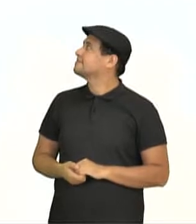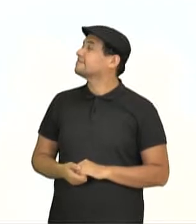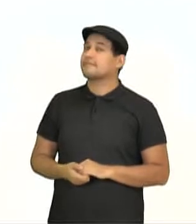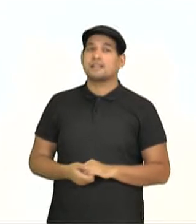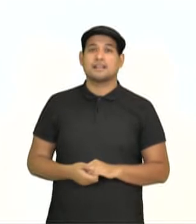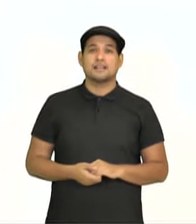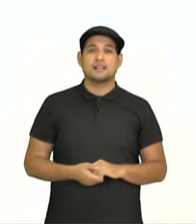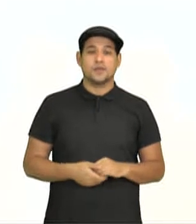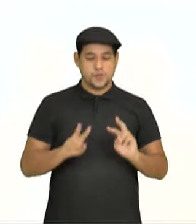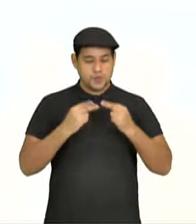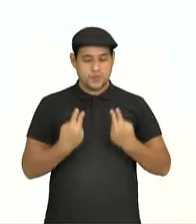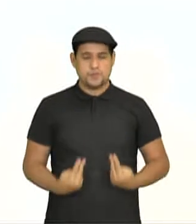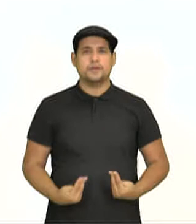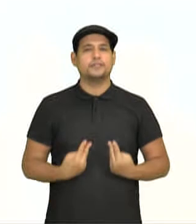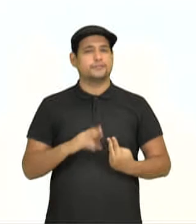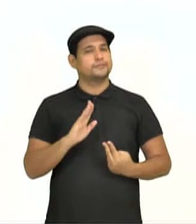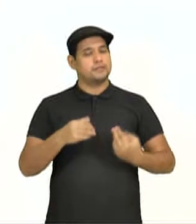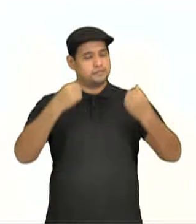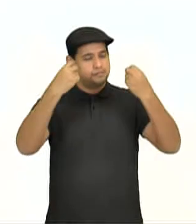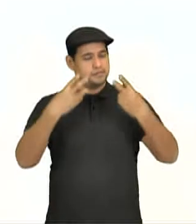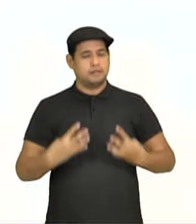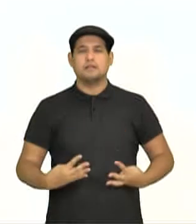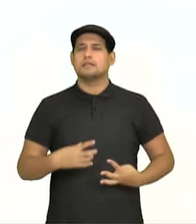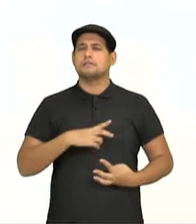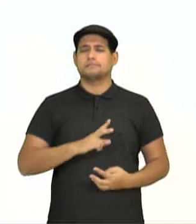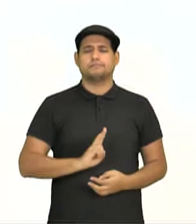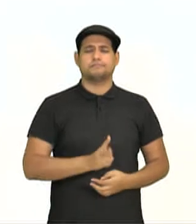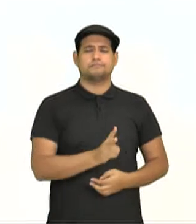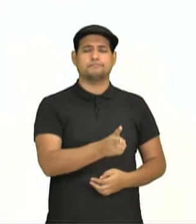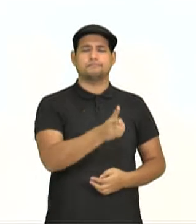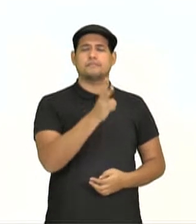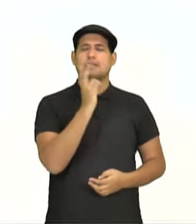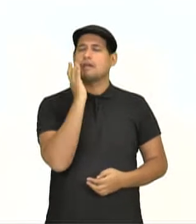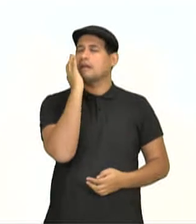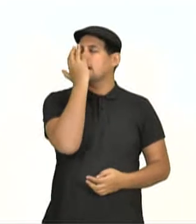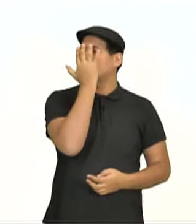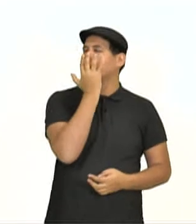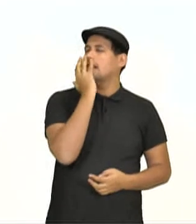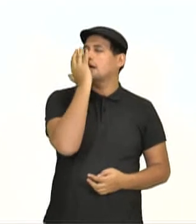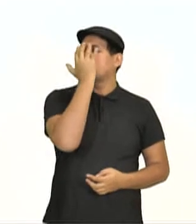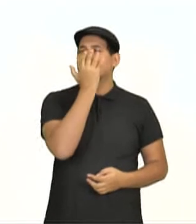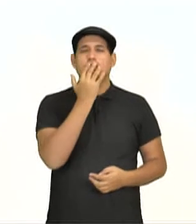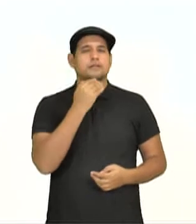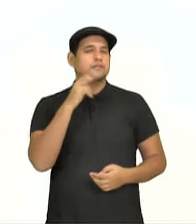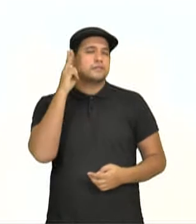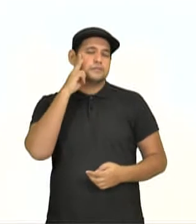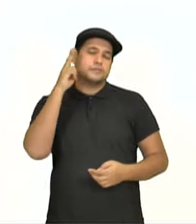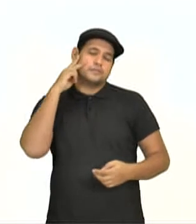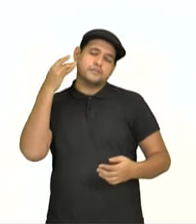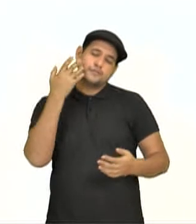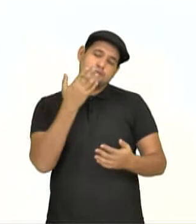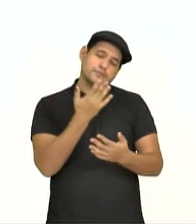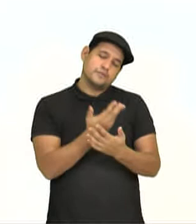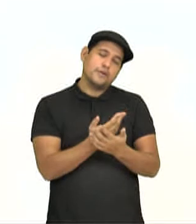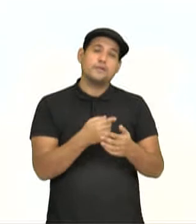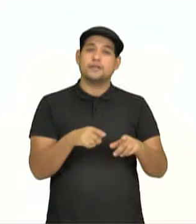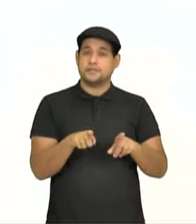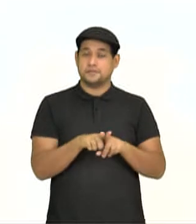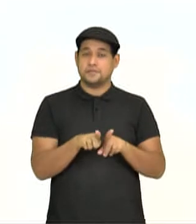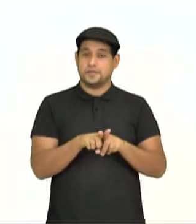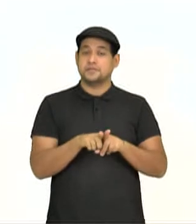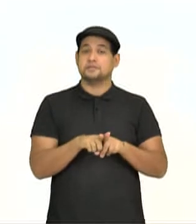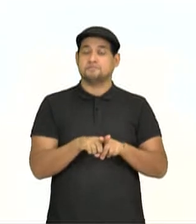O ser humano, então, como eu já falei, ele sempre foi apaixonado, por contar histórias.